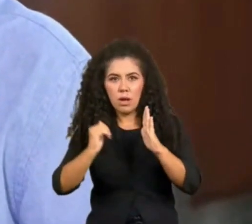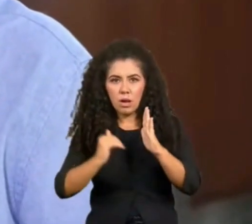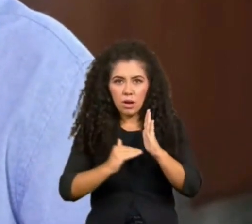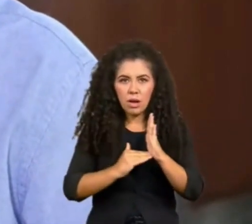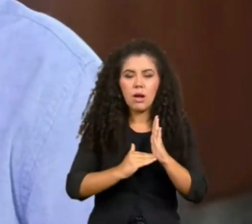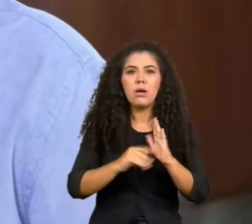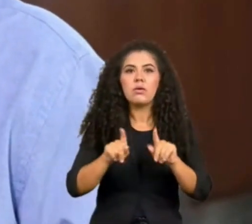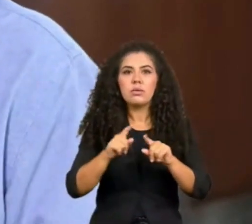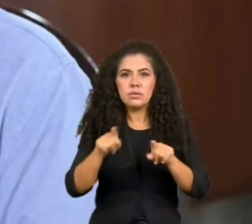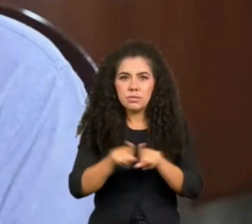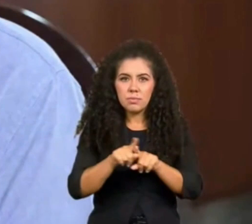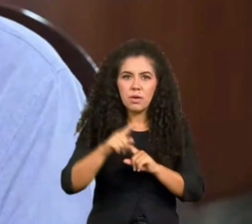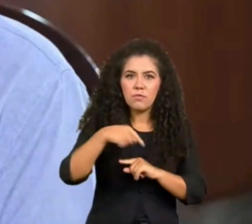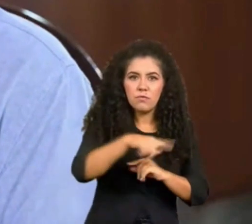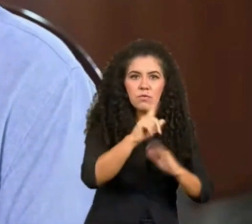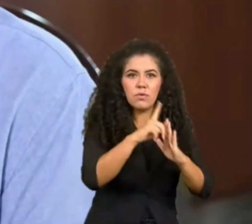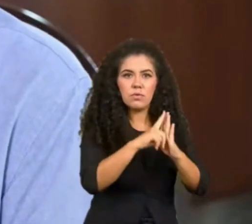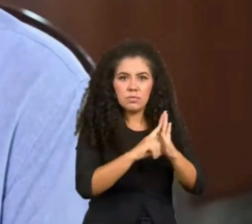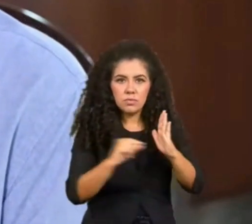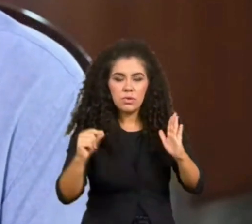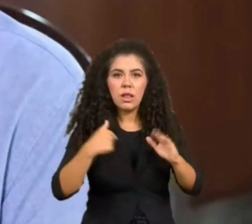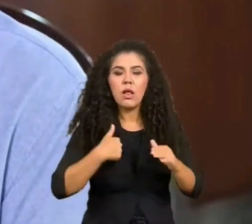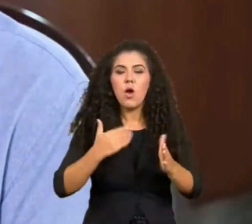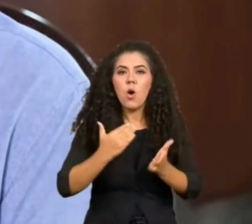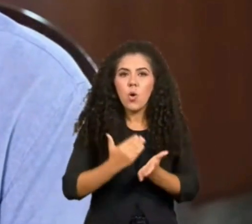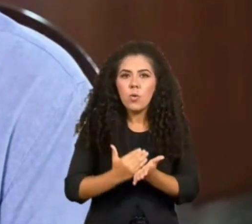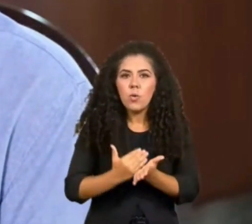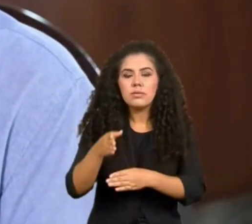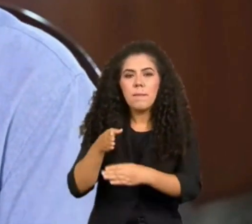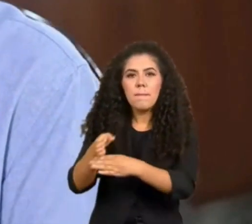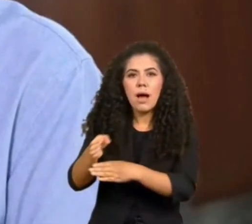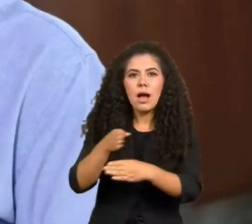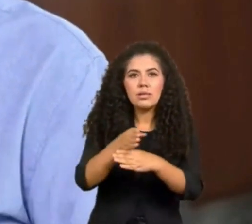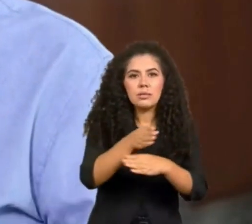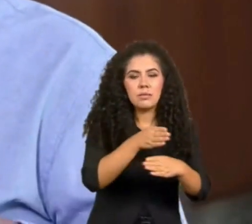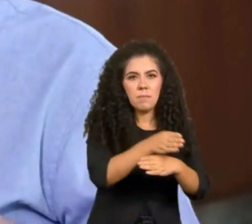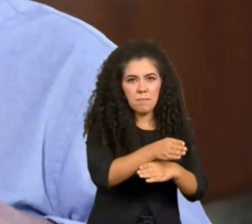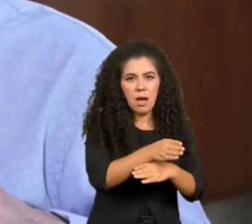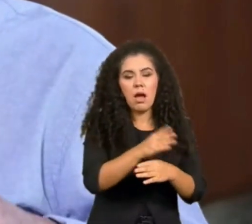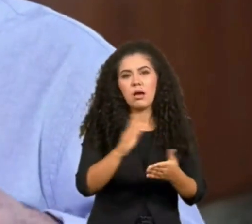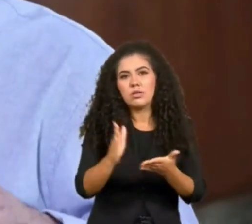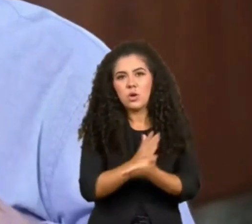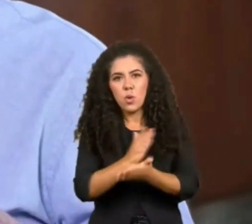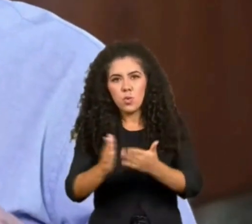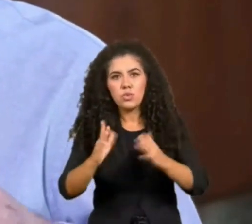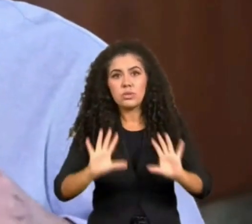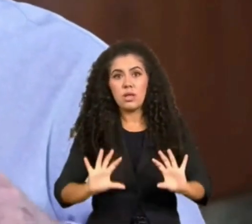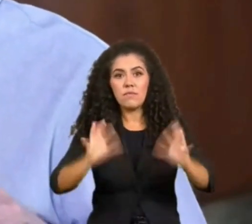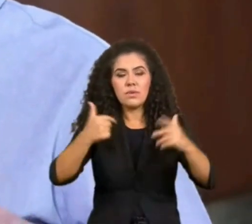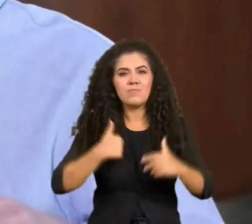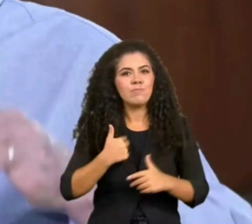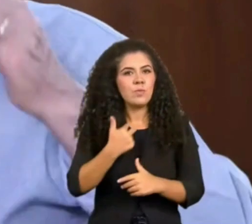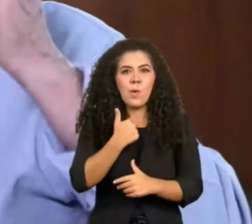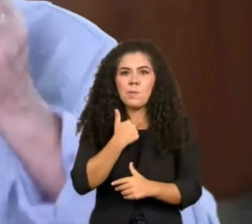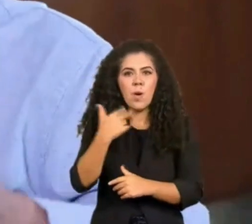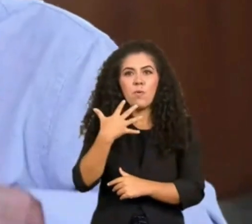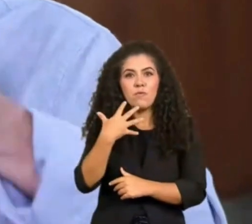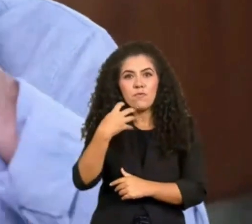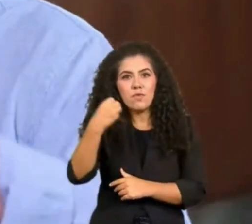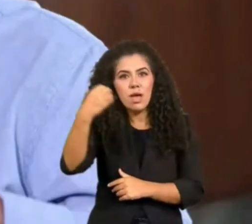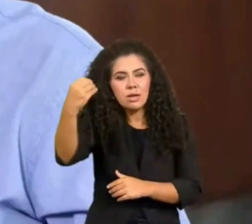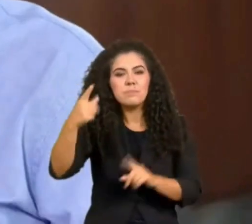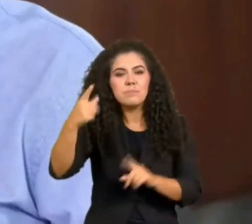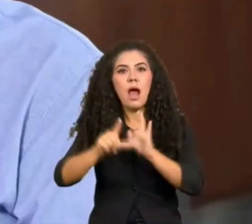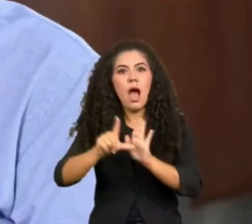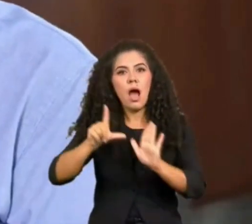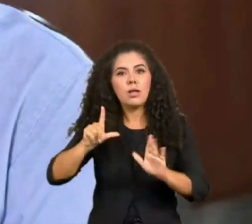começar a participar de alguns eventos, mas na verdade eu não posso viajar. Eu só posso viajar depois de uma avaliação que será feita entre 6